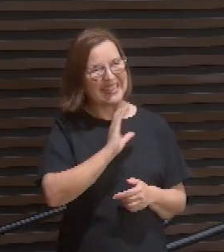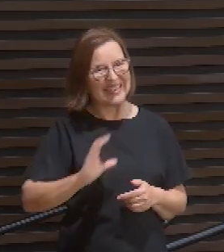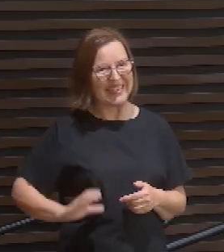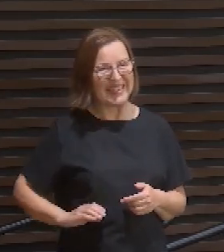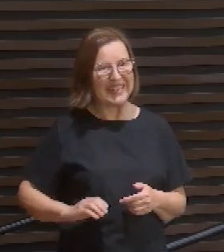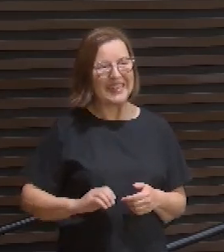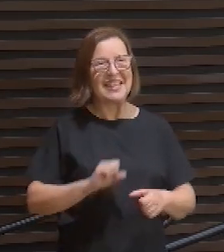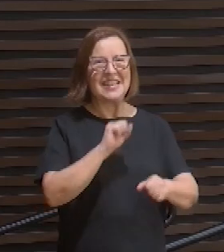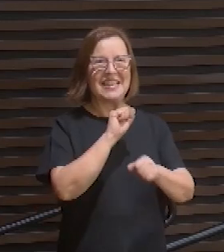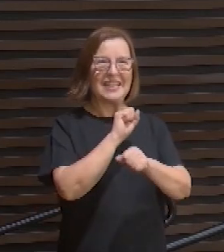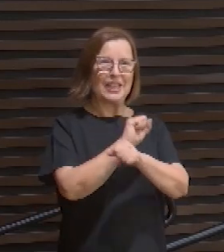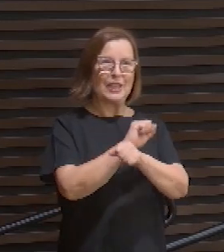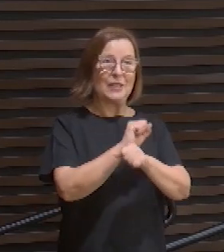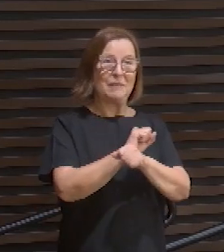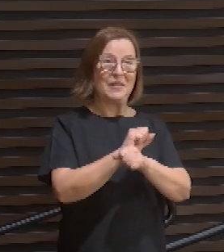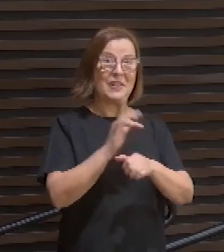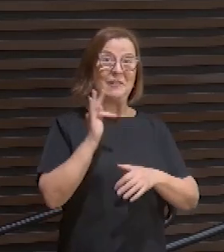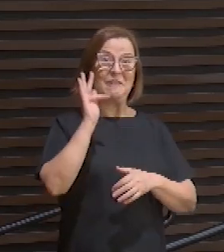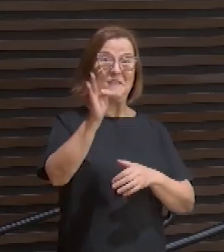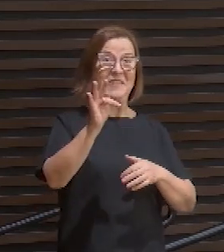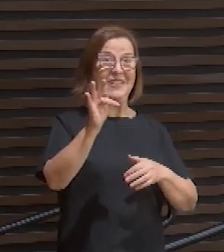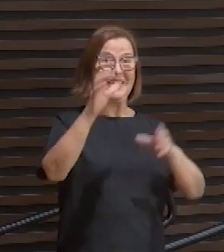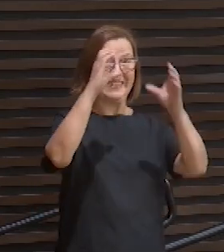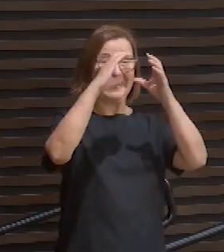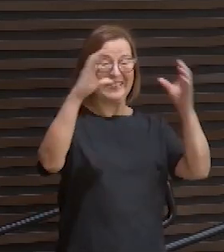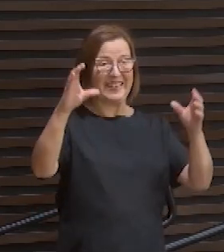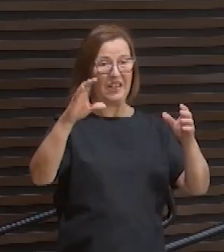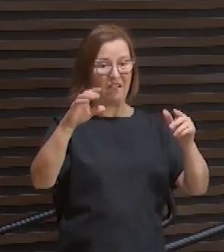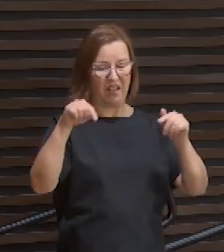porvir, isso aqui é um inferno, irmãos.